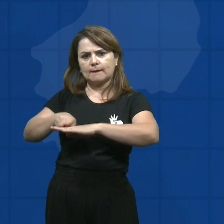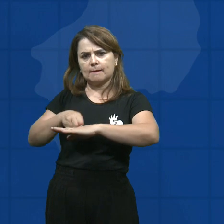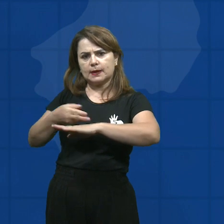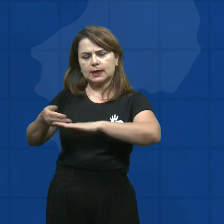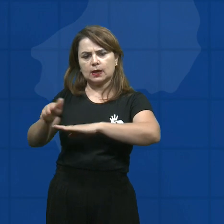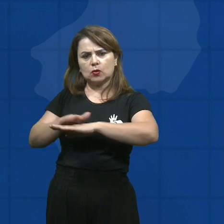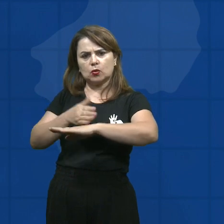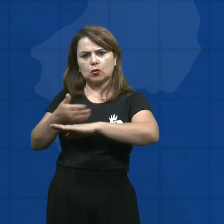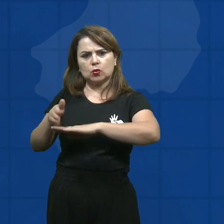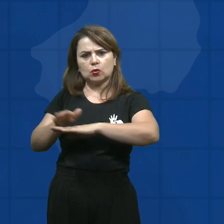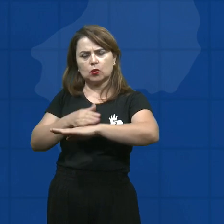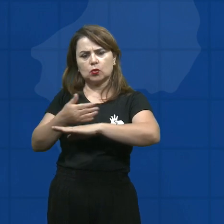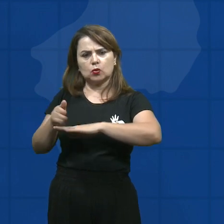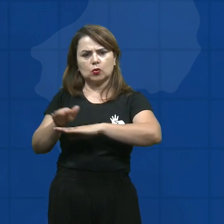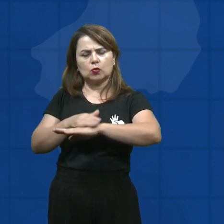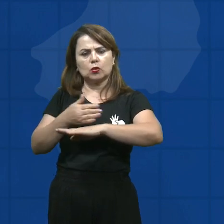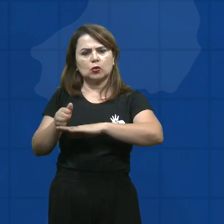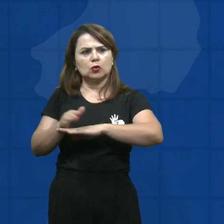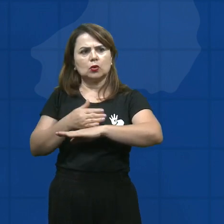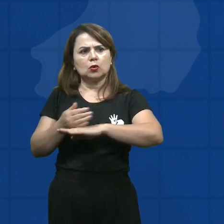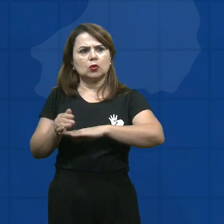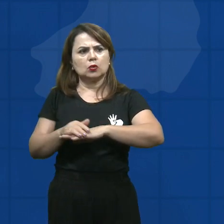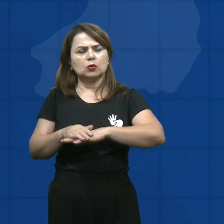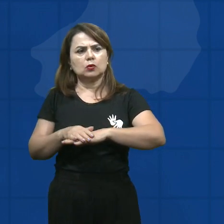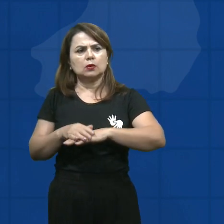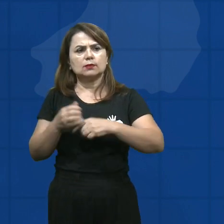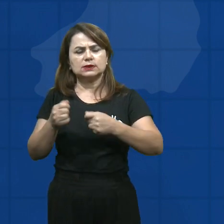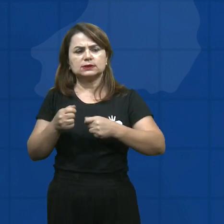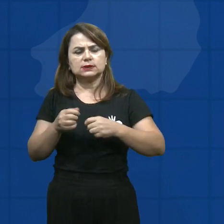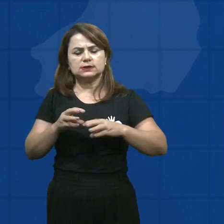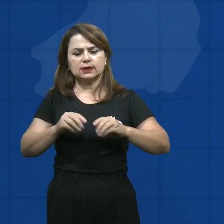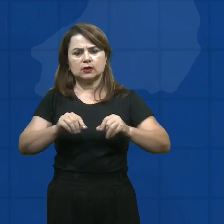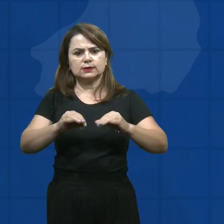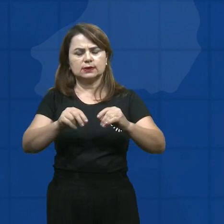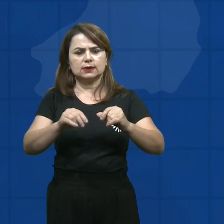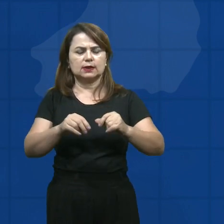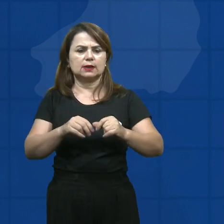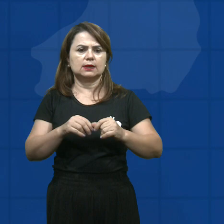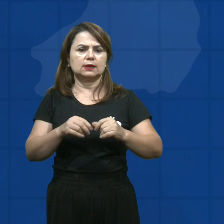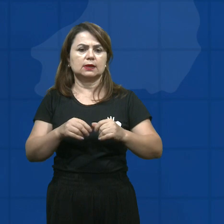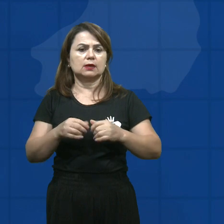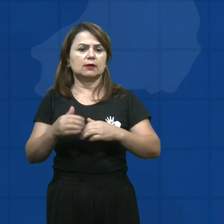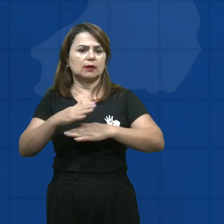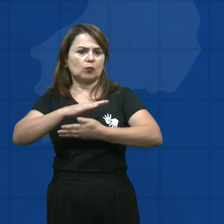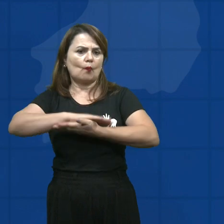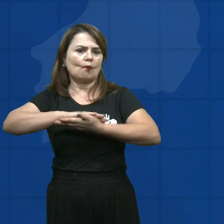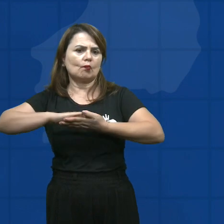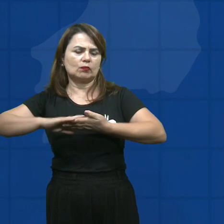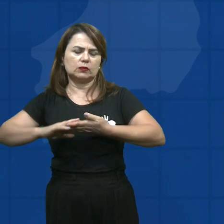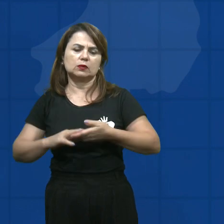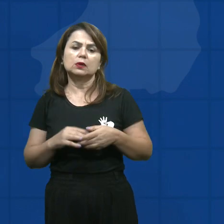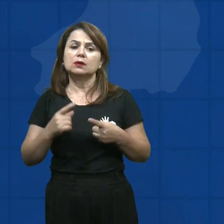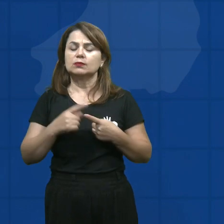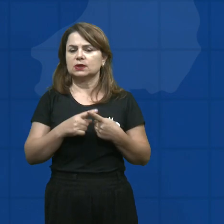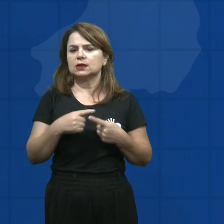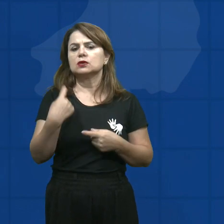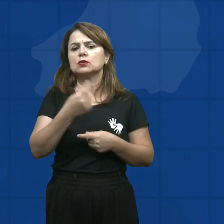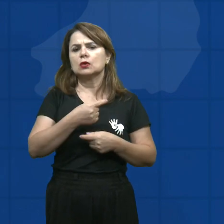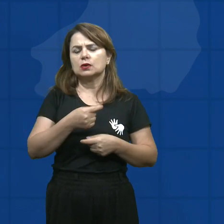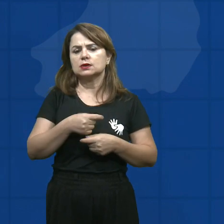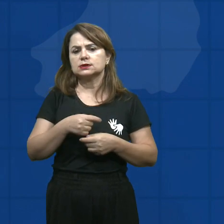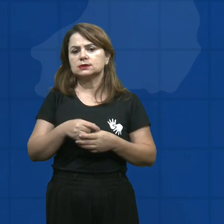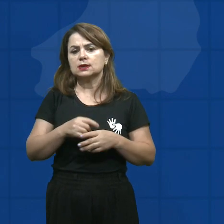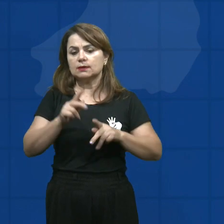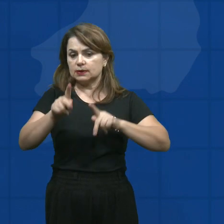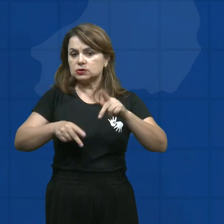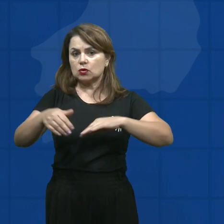pneus dos carros estão ficando tudo branquinhos, parece 1960, quando ela tinha aqueles fusquinhas... Sabe aqueles fusquinhas